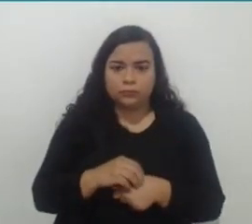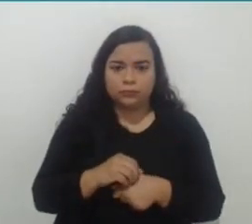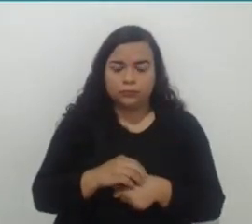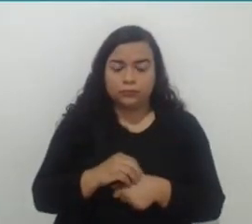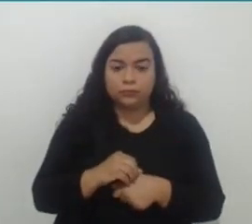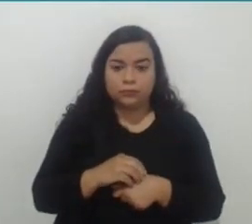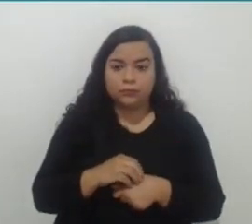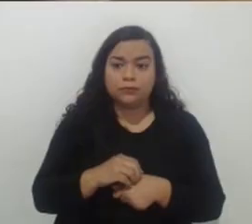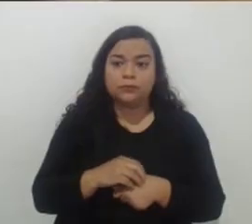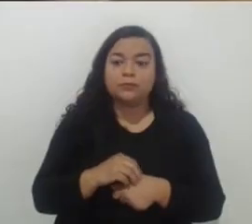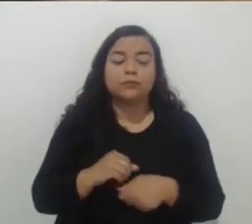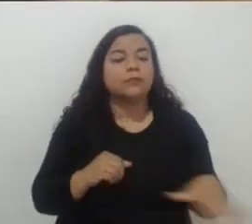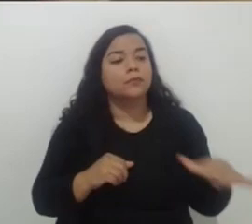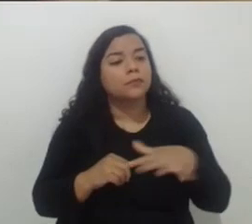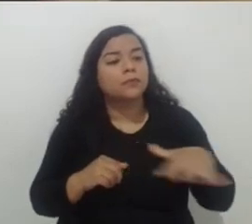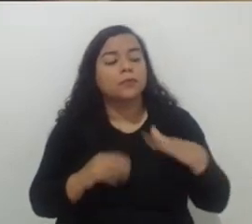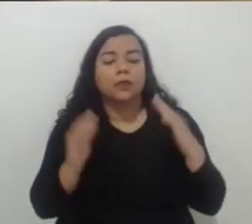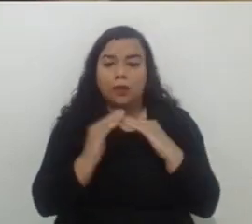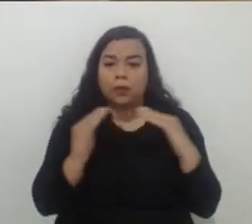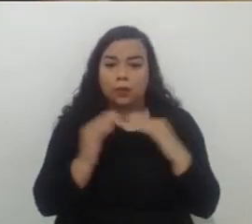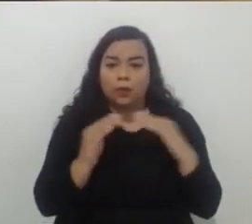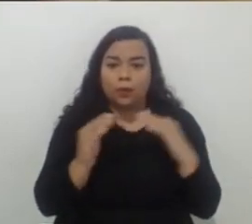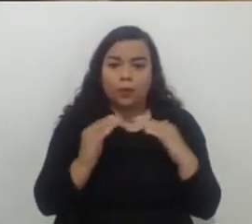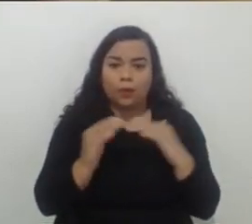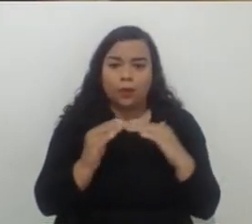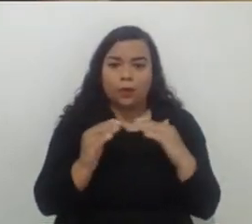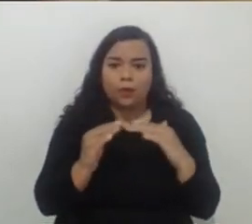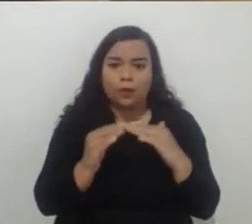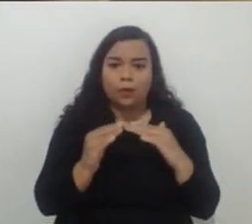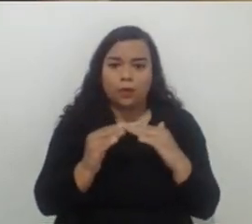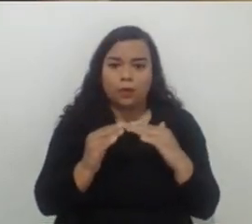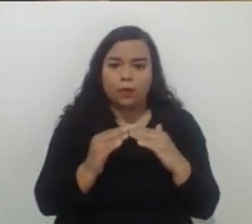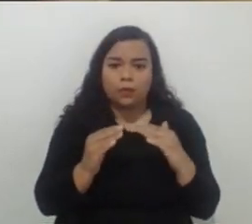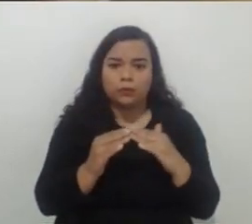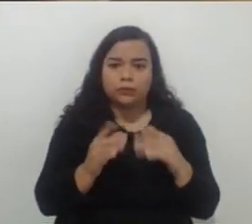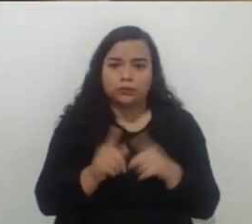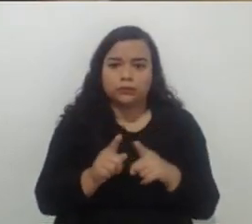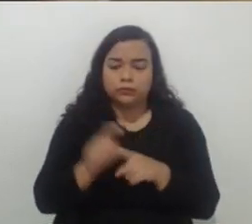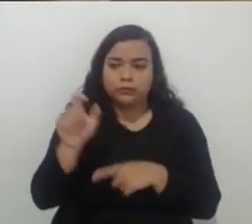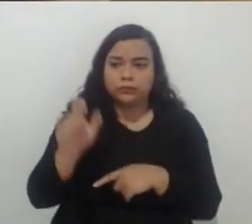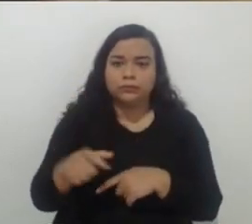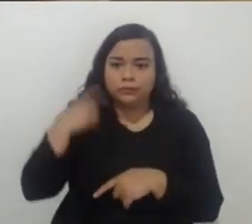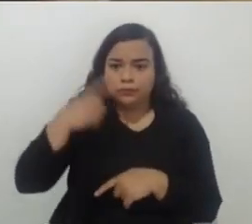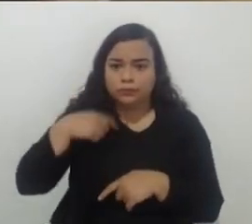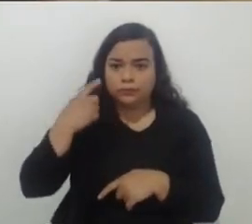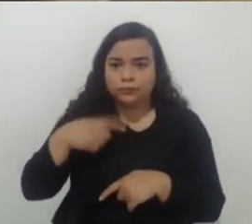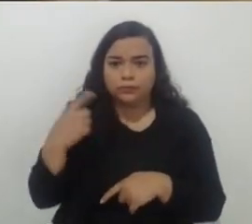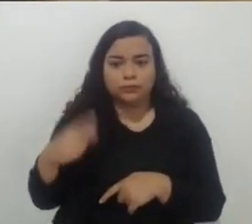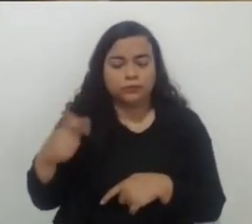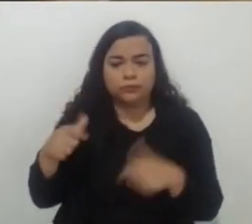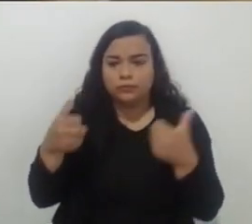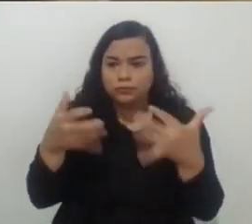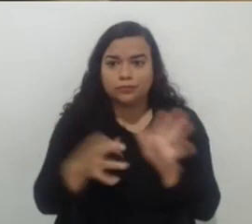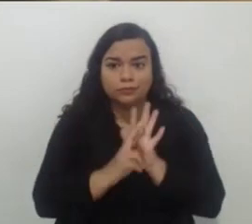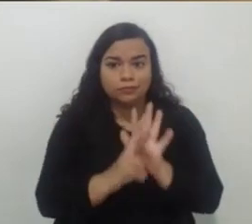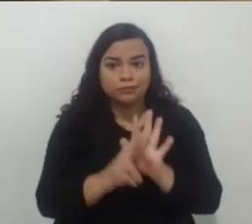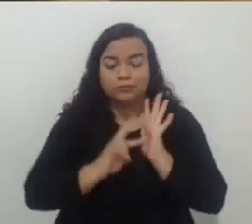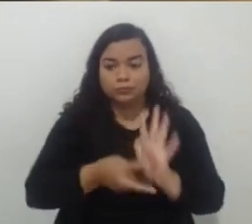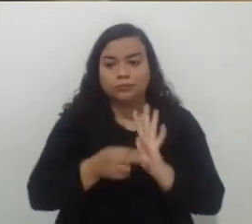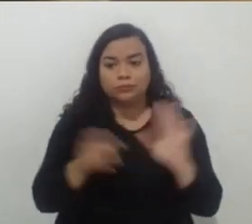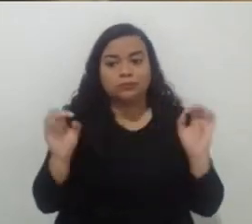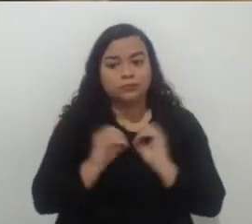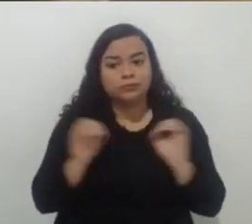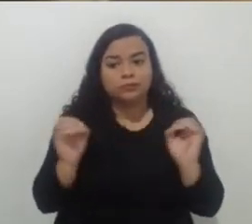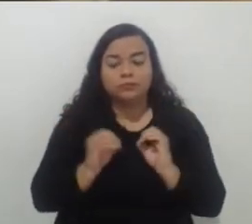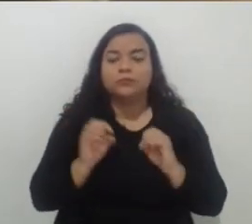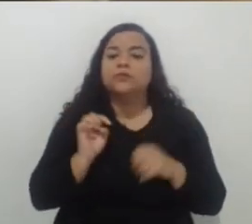partes acordantes, entre parênteses, Sindiferne e advogado, sem qualquer menção ao representante do sindicato, ou seja,